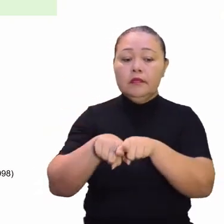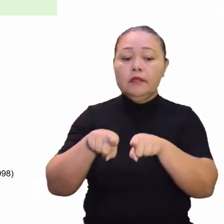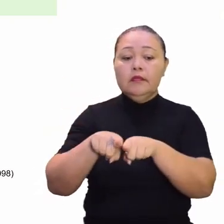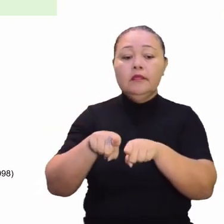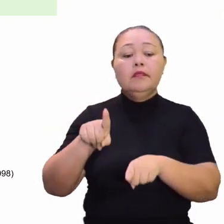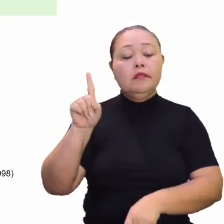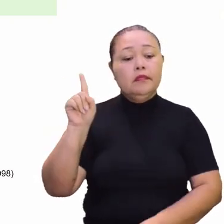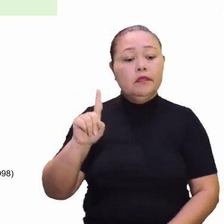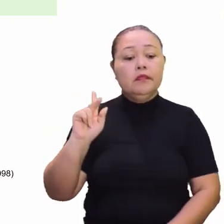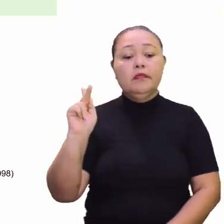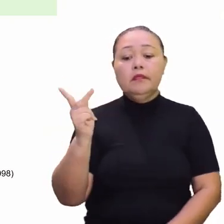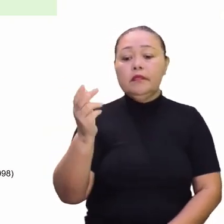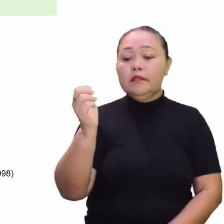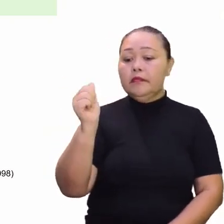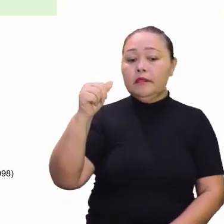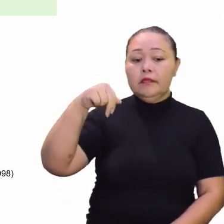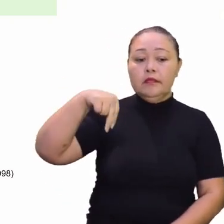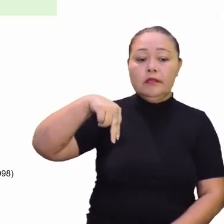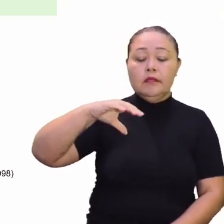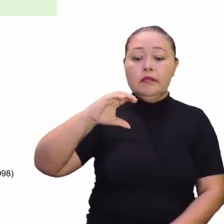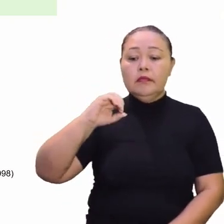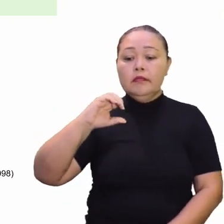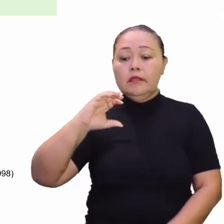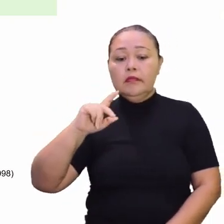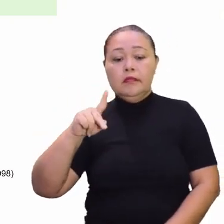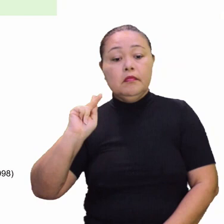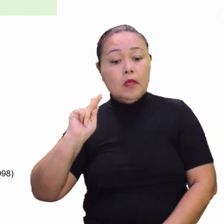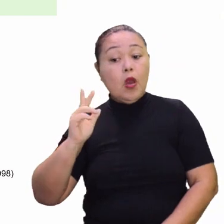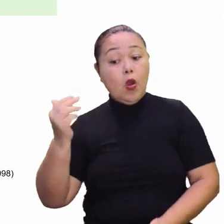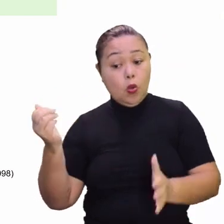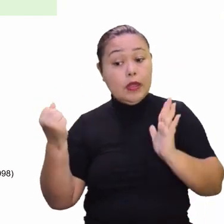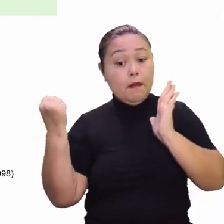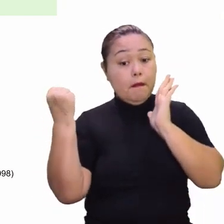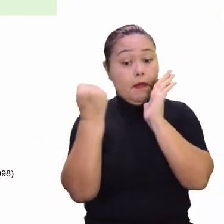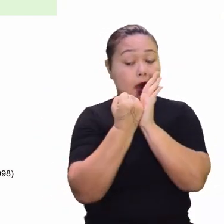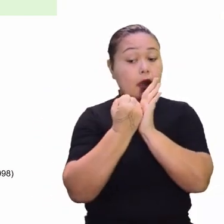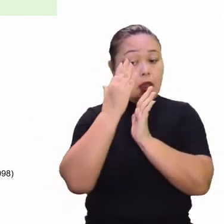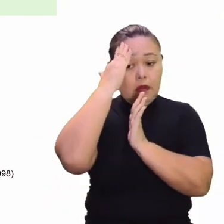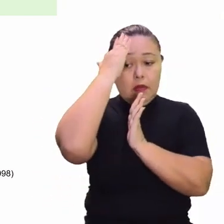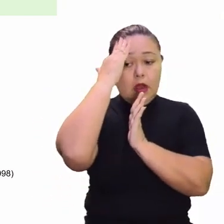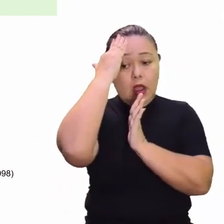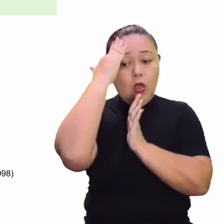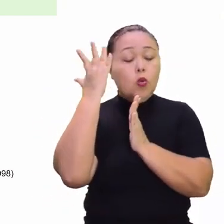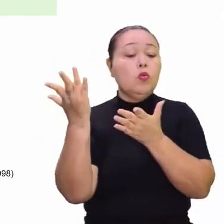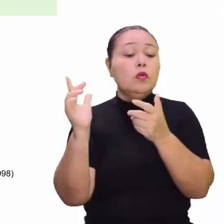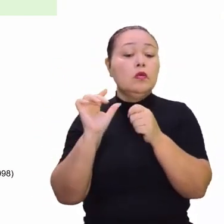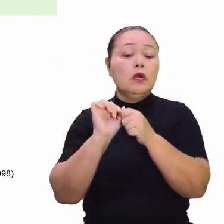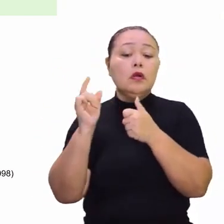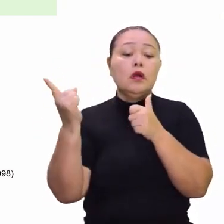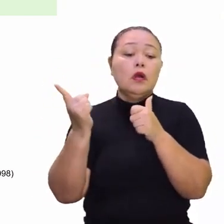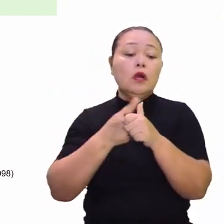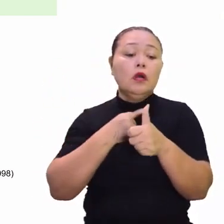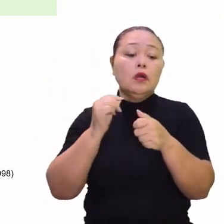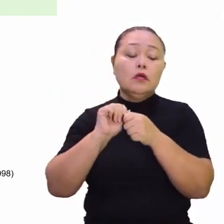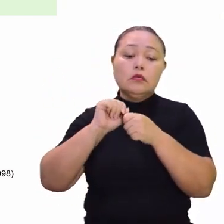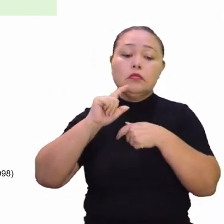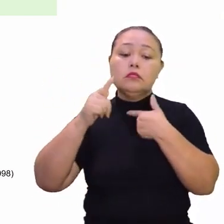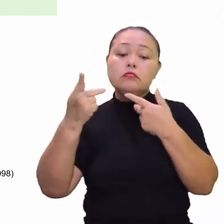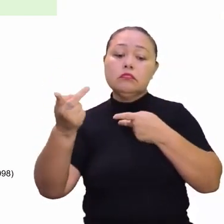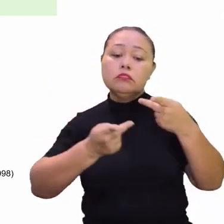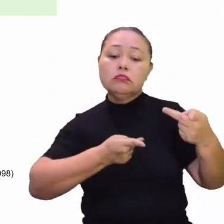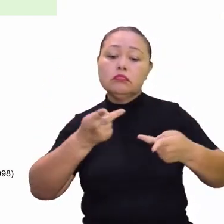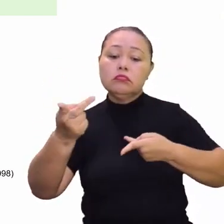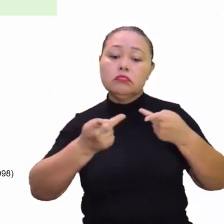pneu, né? Exatamente, outra marca de pneu. Olha só onde é que inicia tudo aí, né? Ó, foi o primeiro a executar o sucesso do projeto